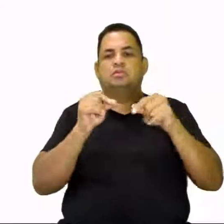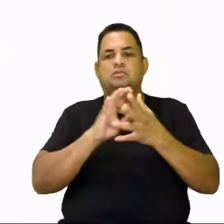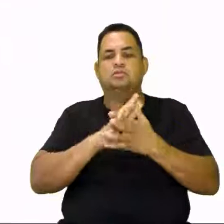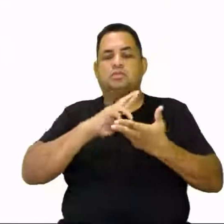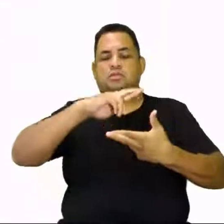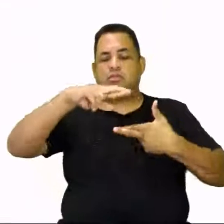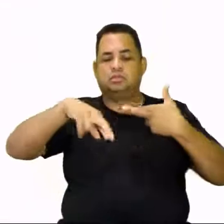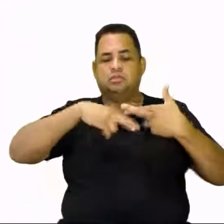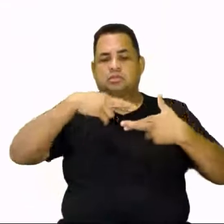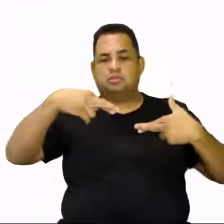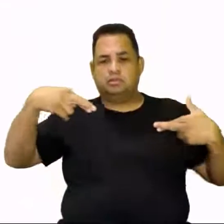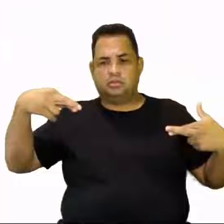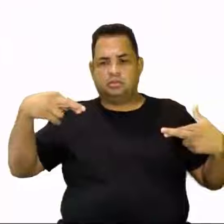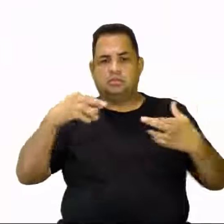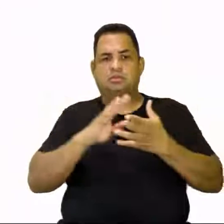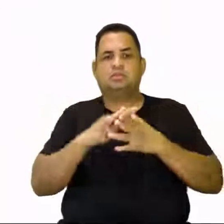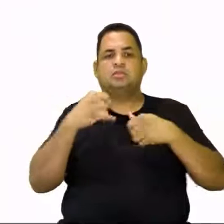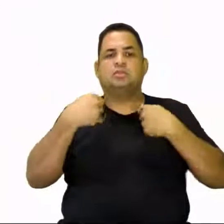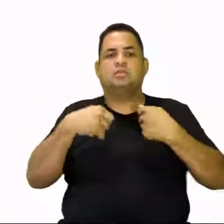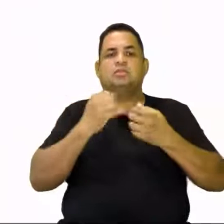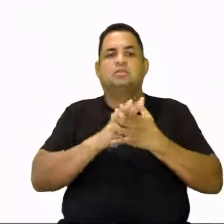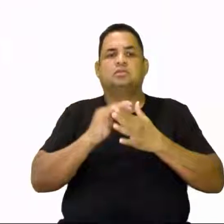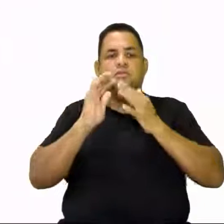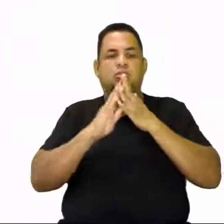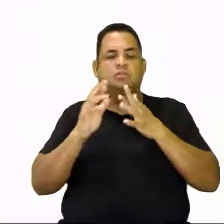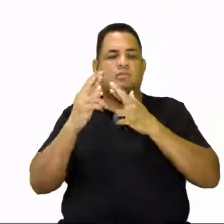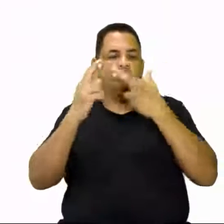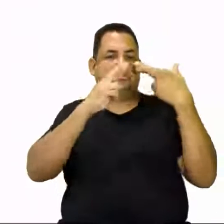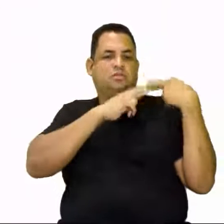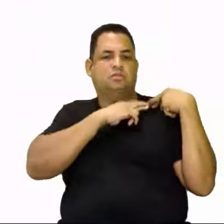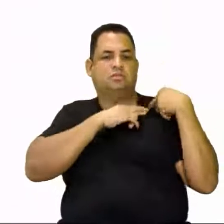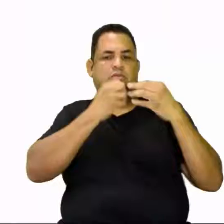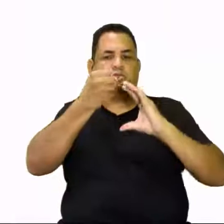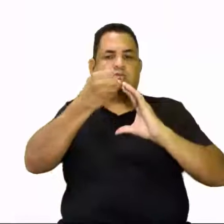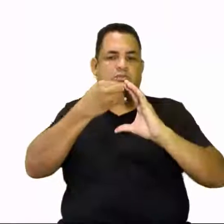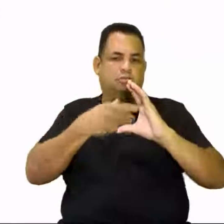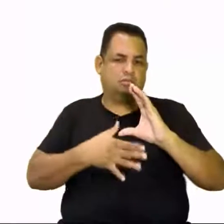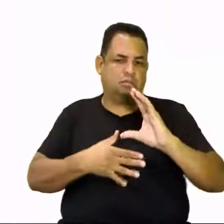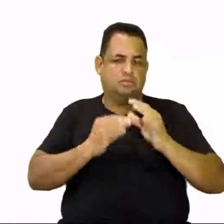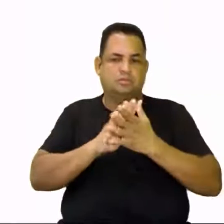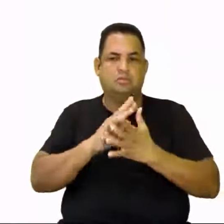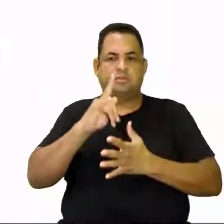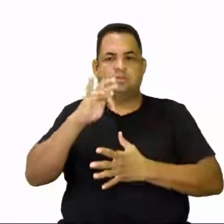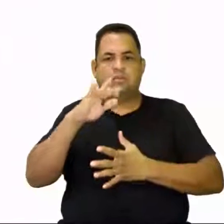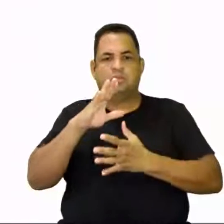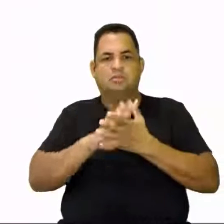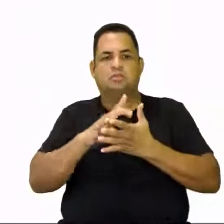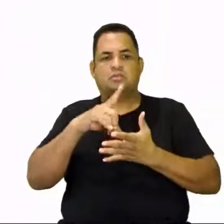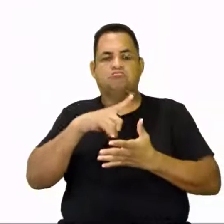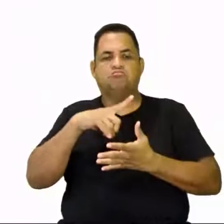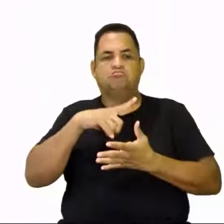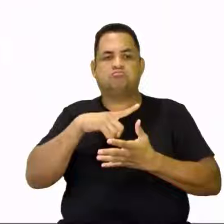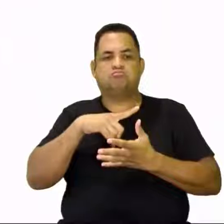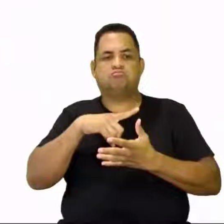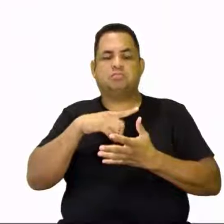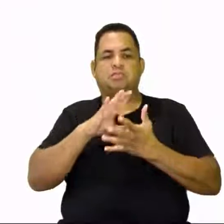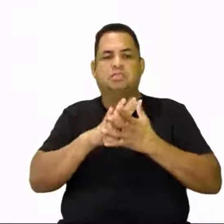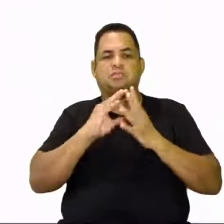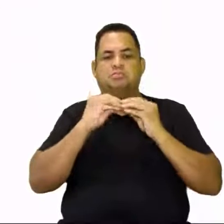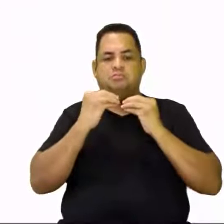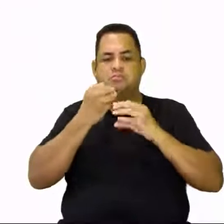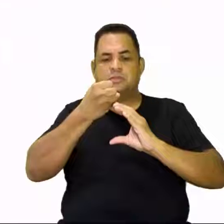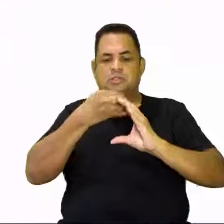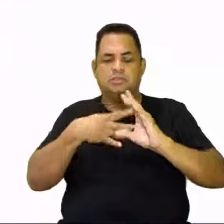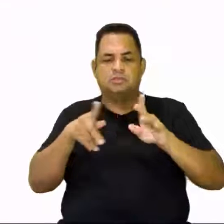reciclagem, que deve respeitar as características dos polímeros que compõem o material. Isso aqui